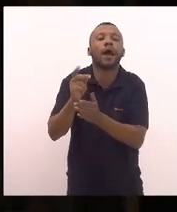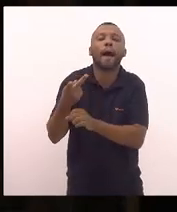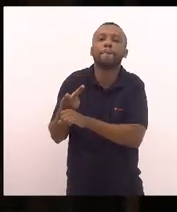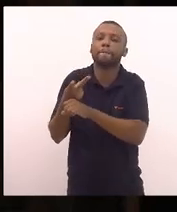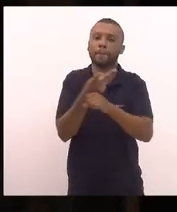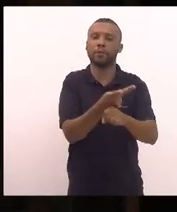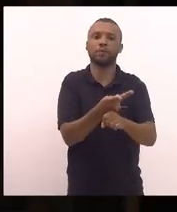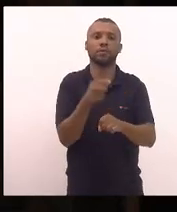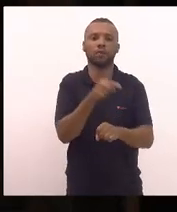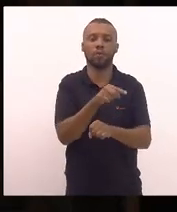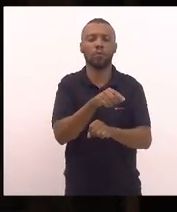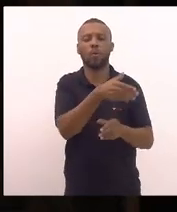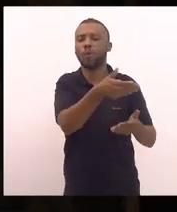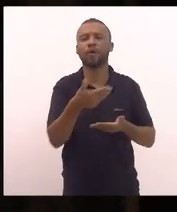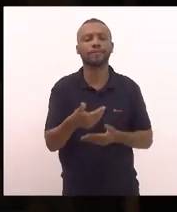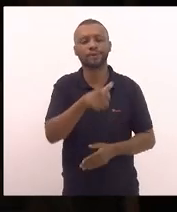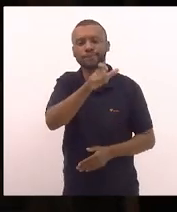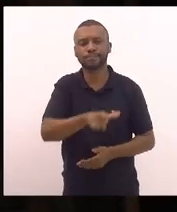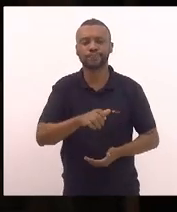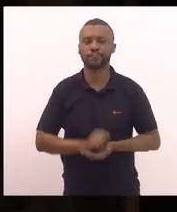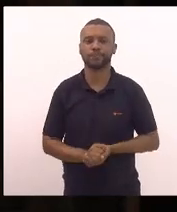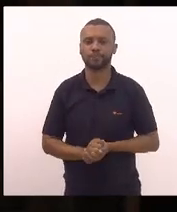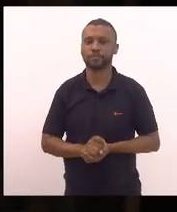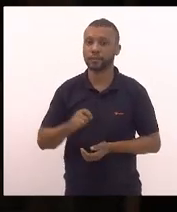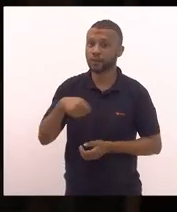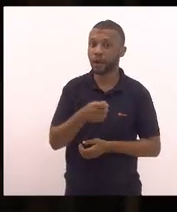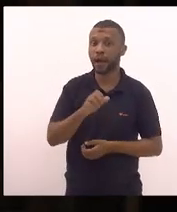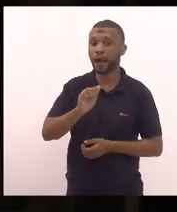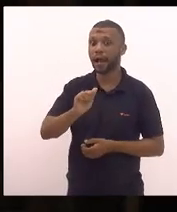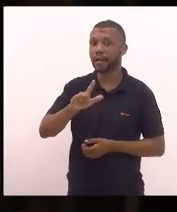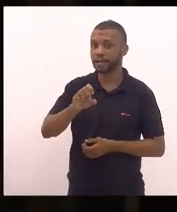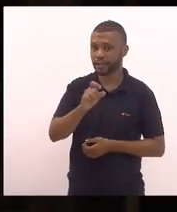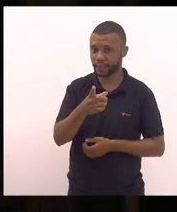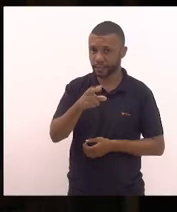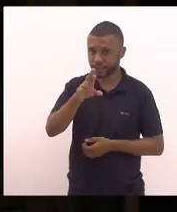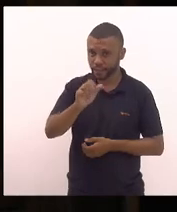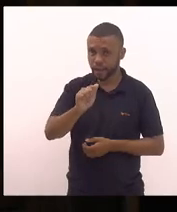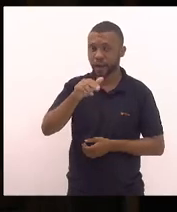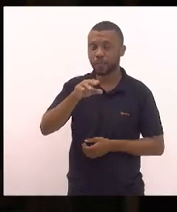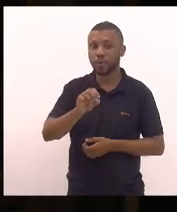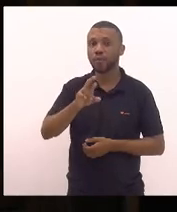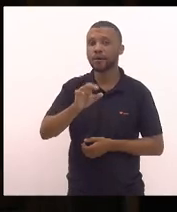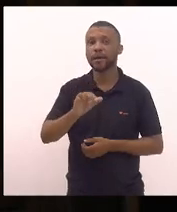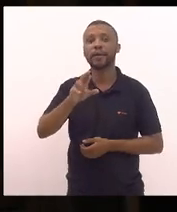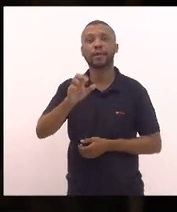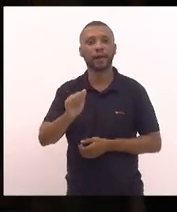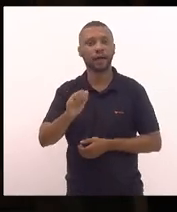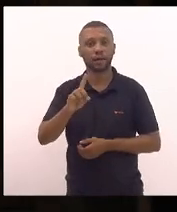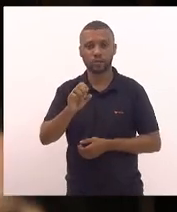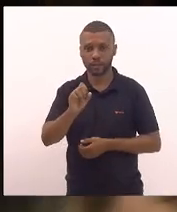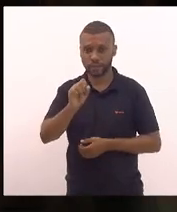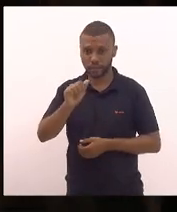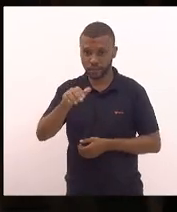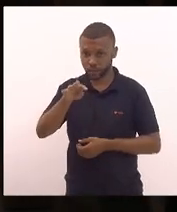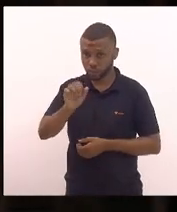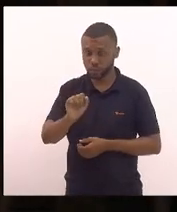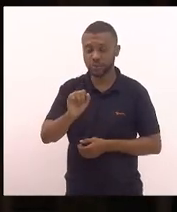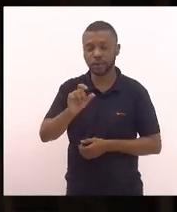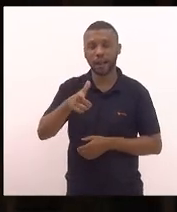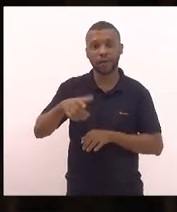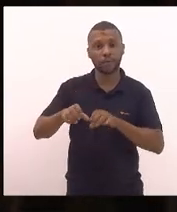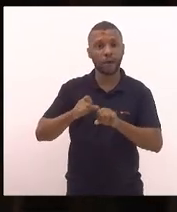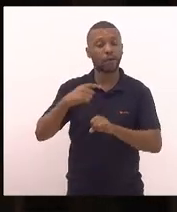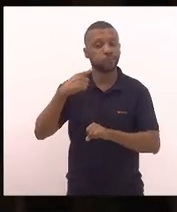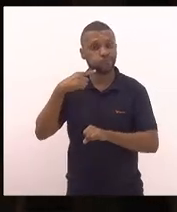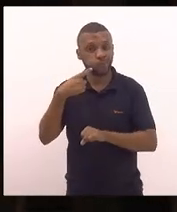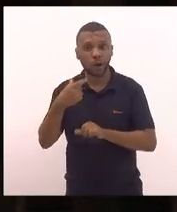premiações convidando a senhora Alessandra Moreira dos Santos, advogada, membro